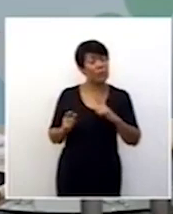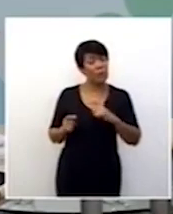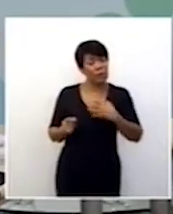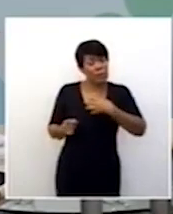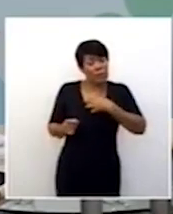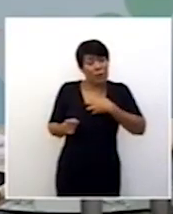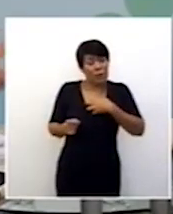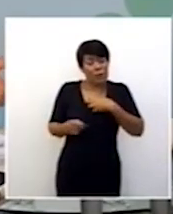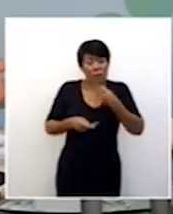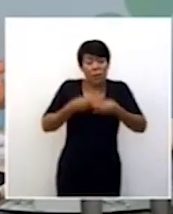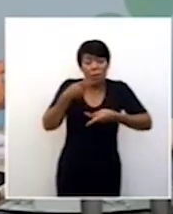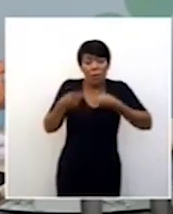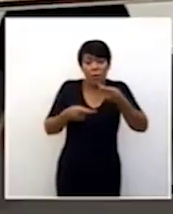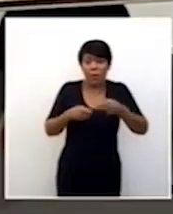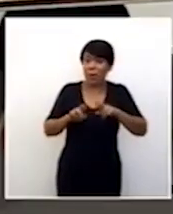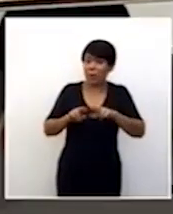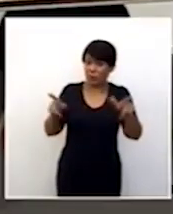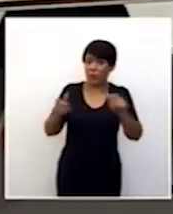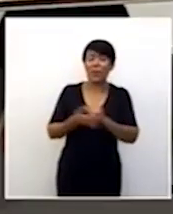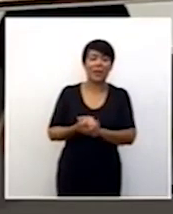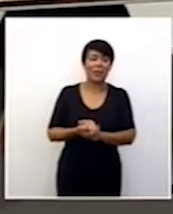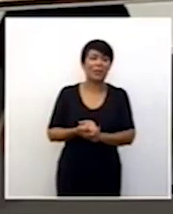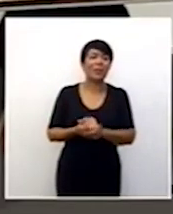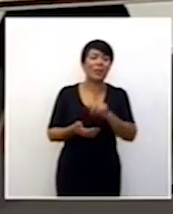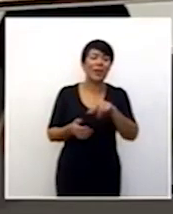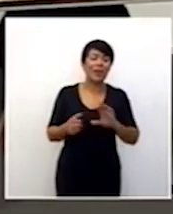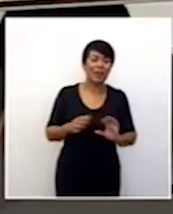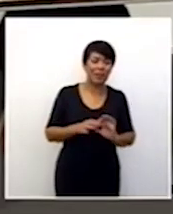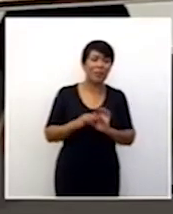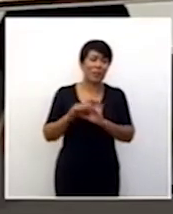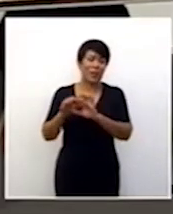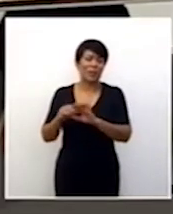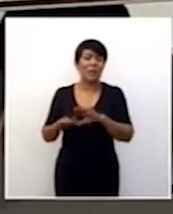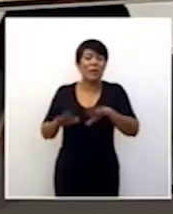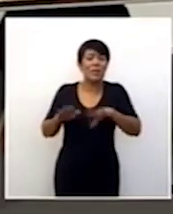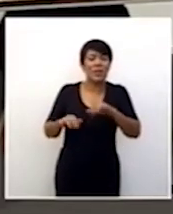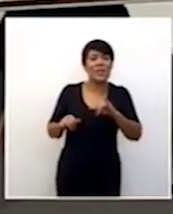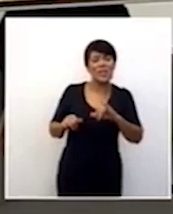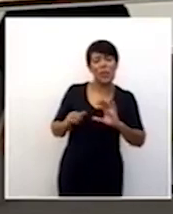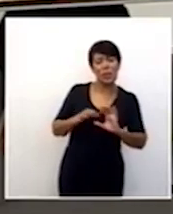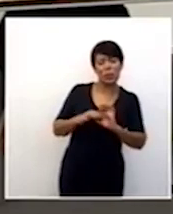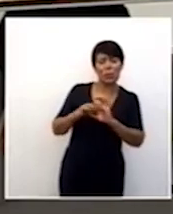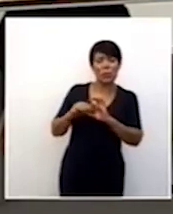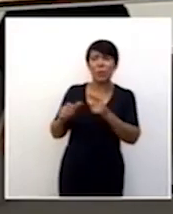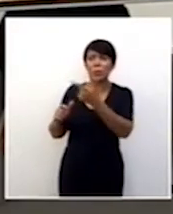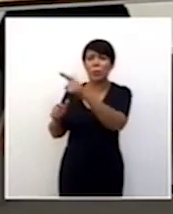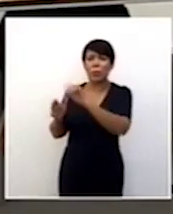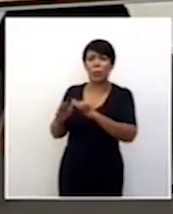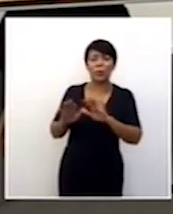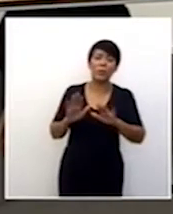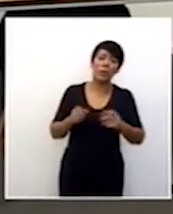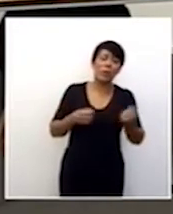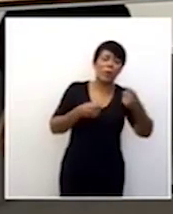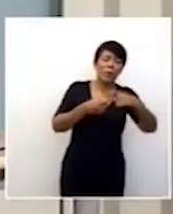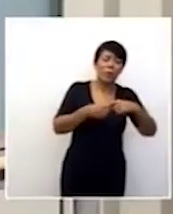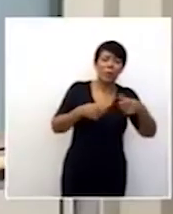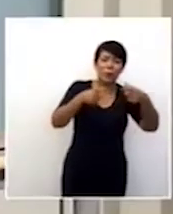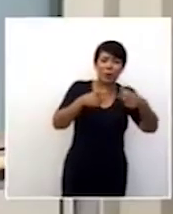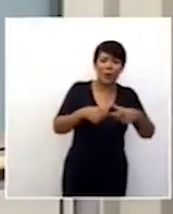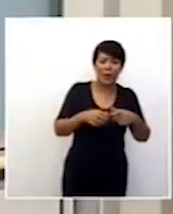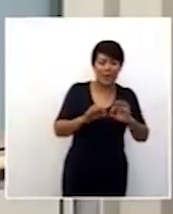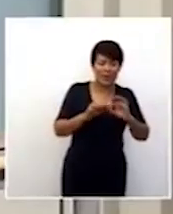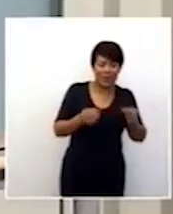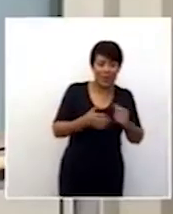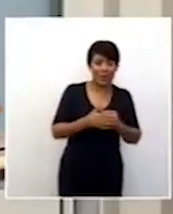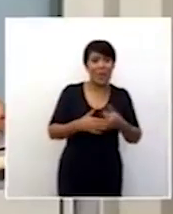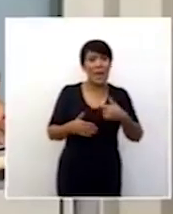falar, aí são essas variedades. E este é o nosso contexto. Se eu tiver em outro contexto, se eu voltar lá para a periferia onde eu nasci, na rua da